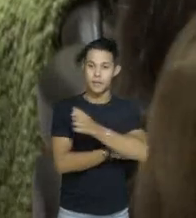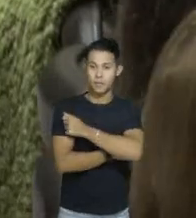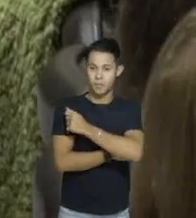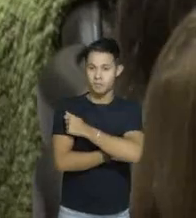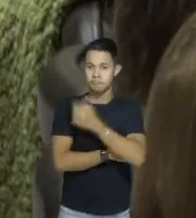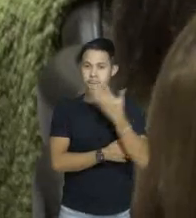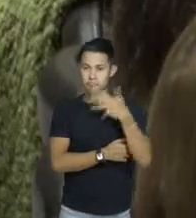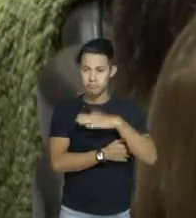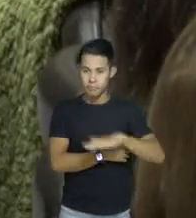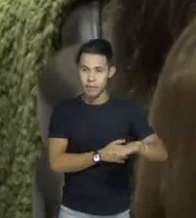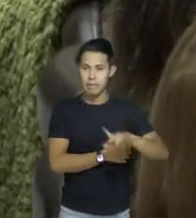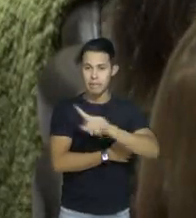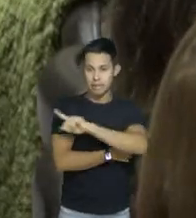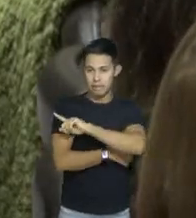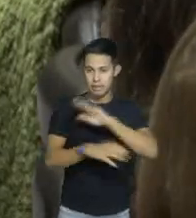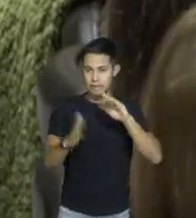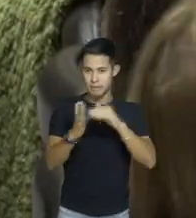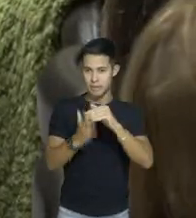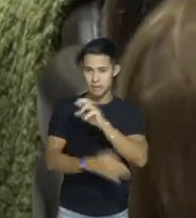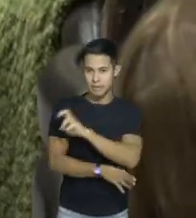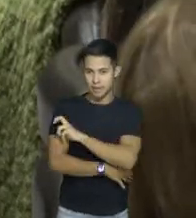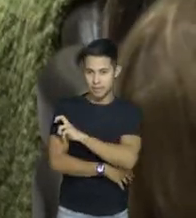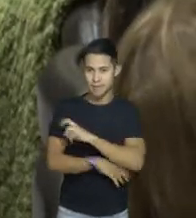a minha dúvida é saber se